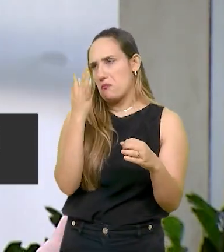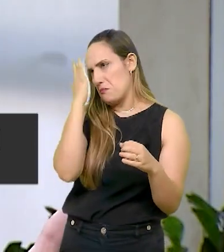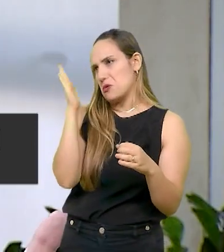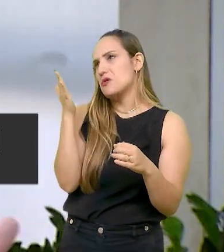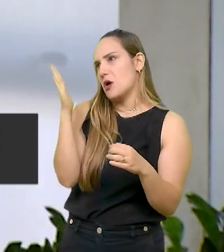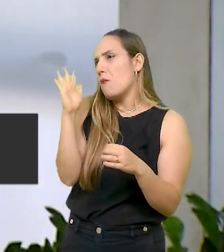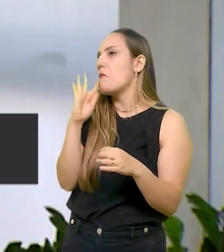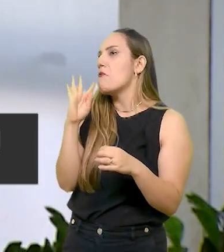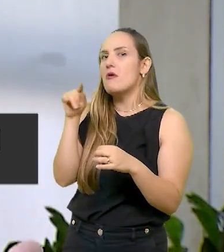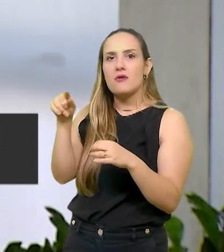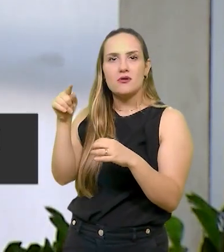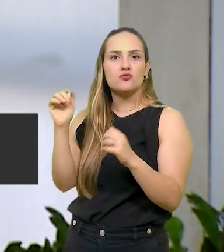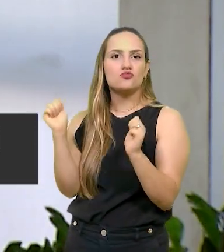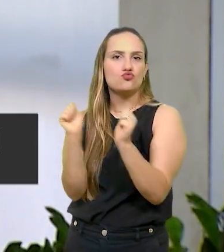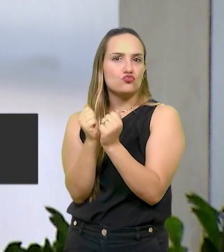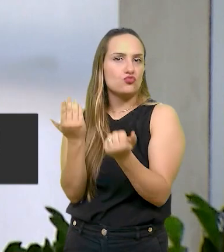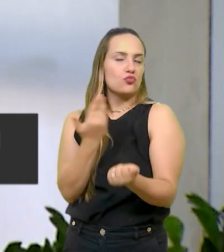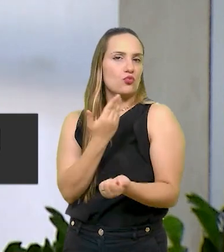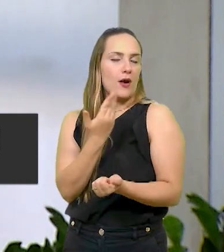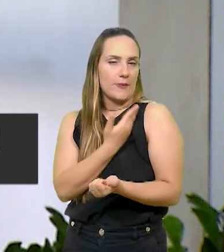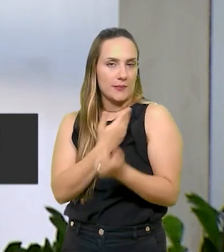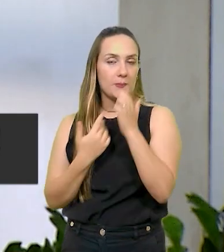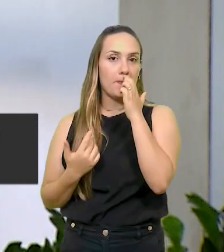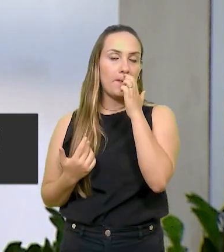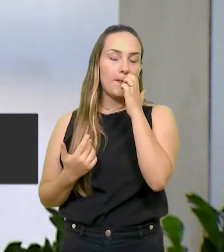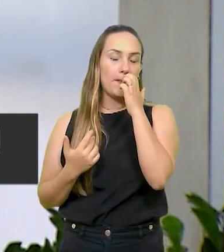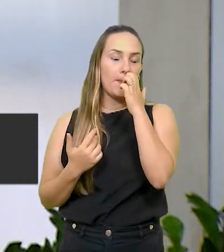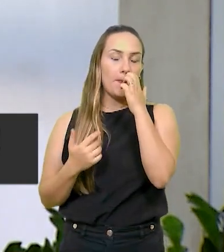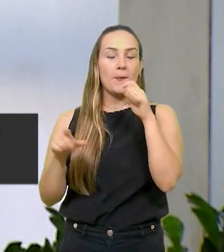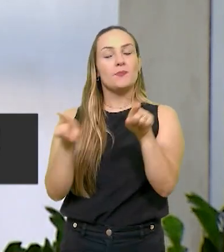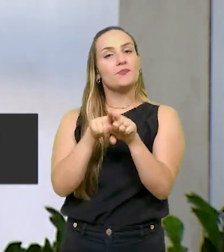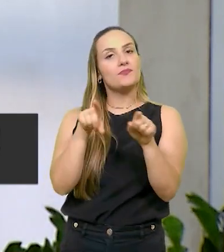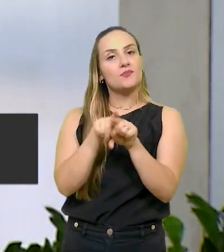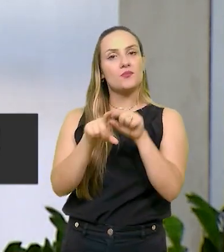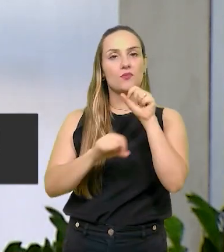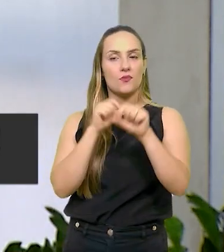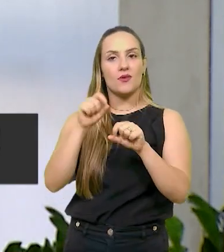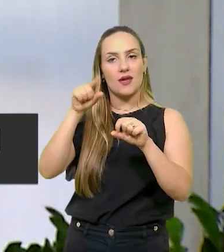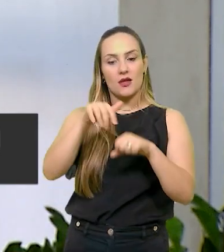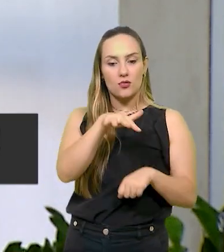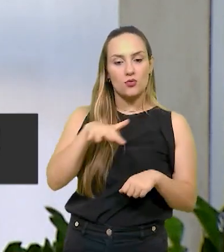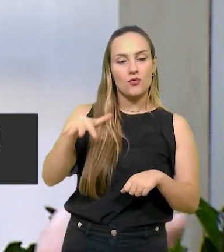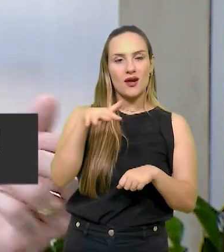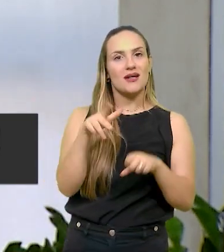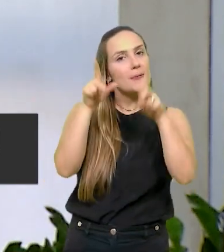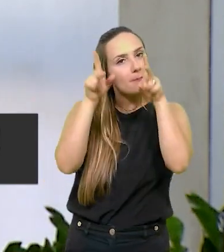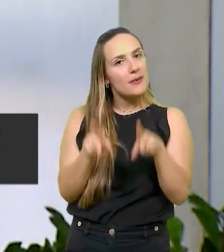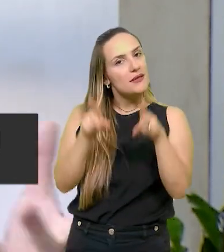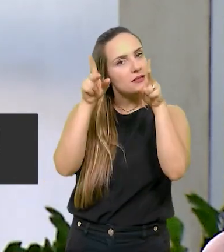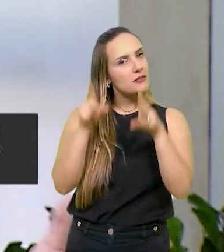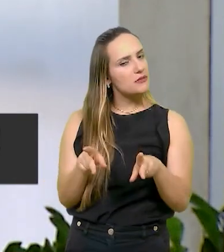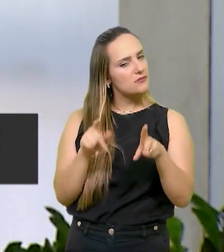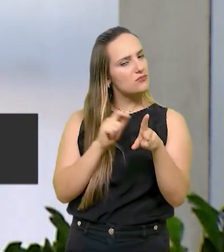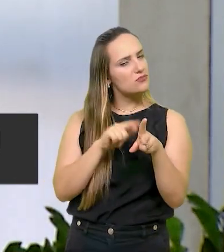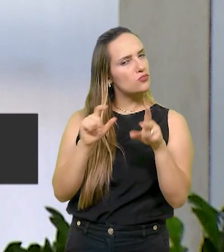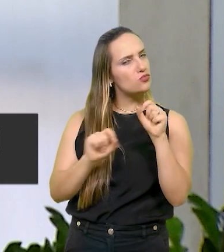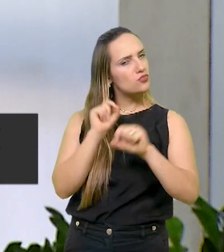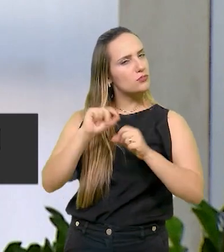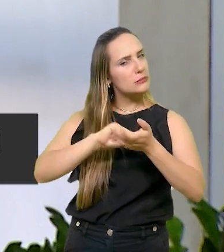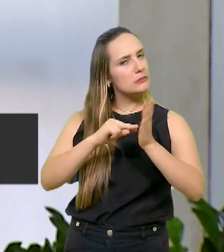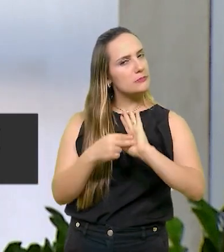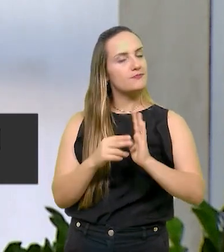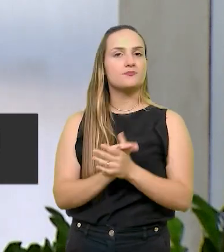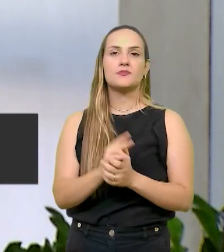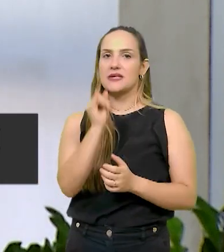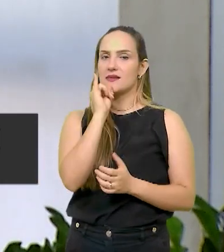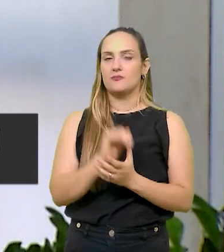E por último, que é um conceito um pouco mais diferente, o metaverso também é um espaço persistente. O que significa isso? Vou continuar no exemplo do